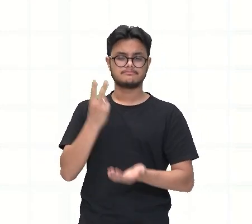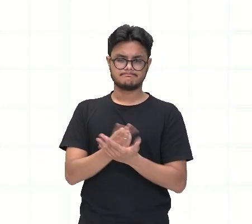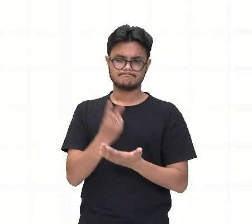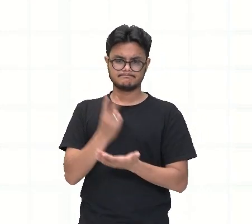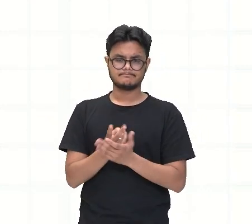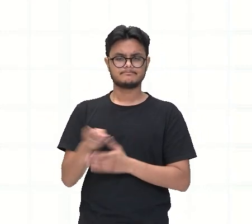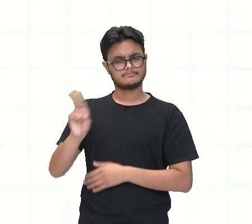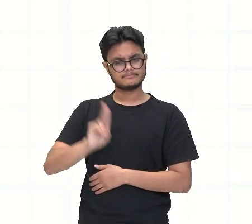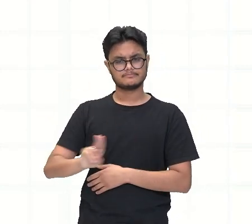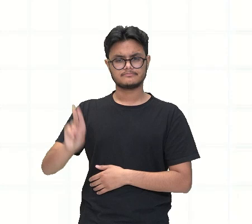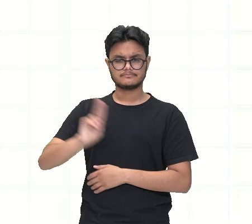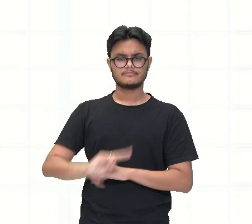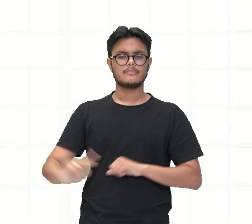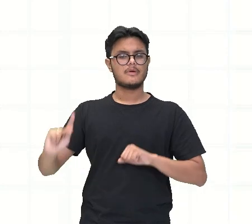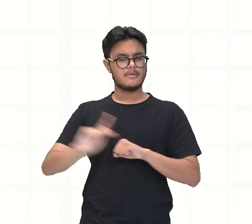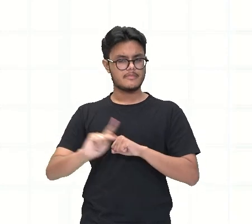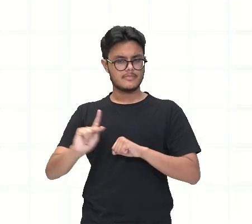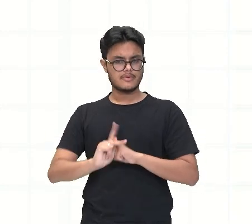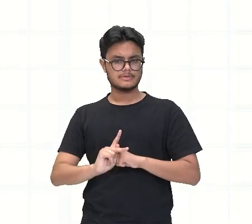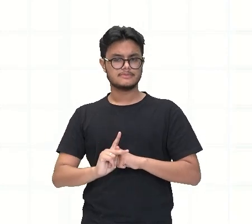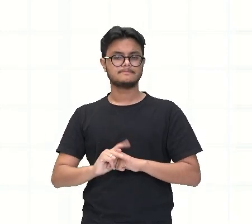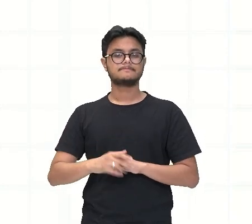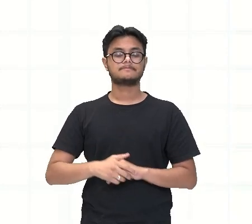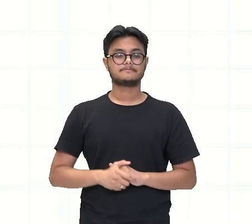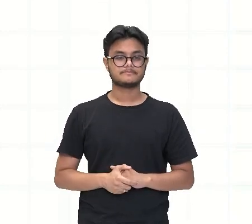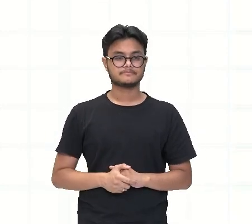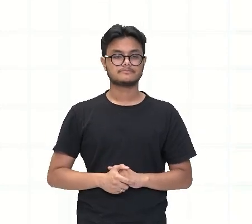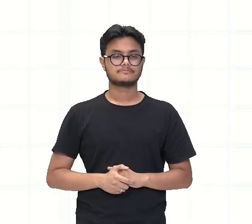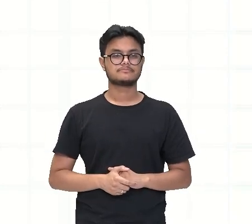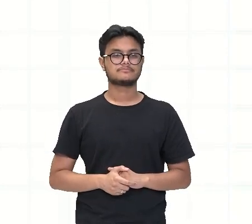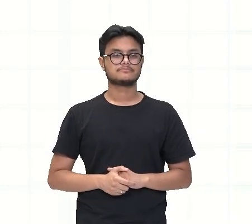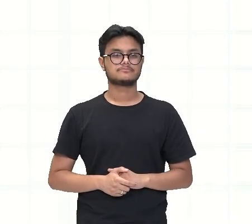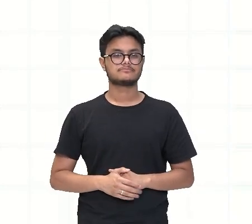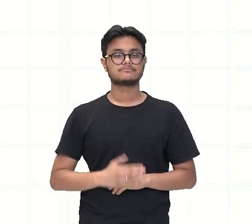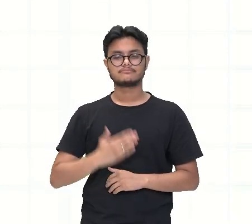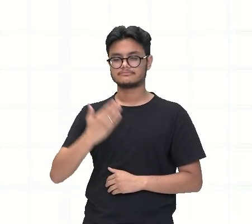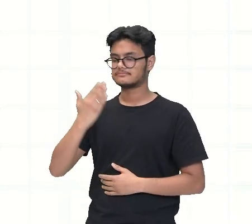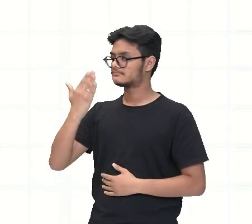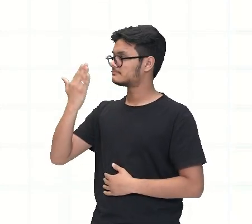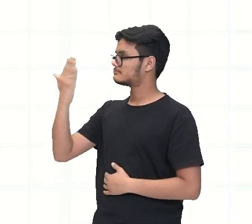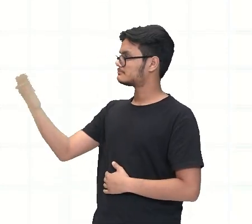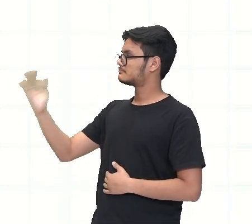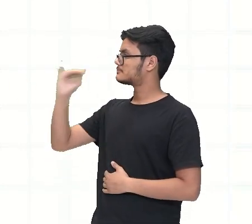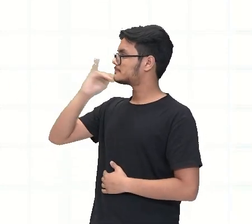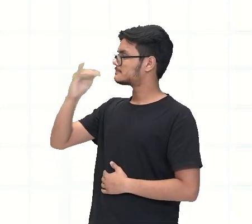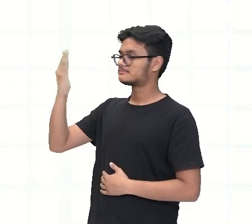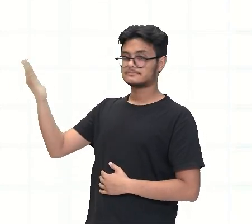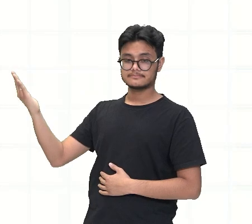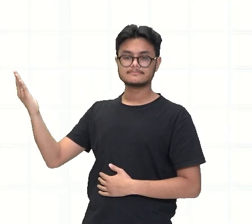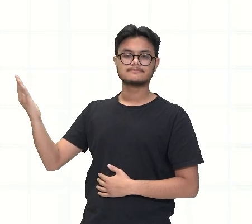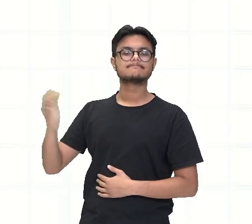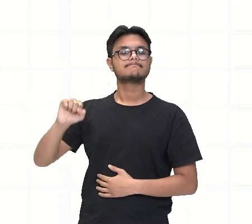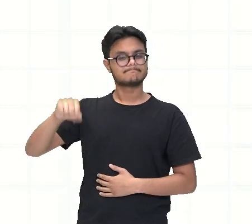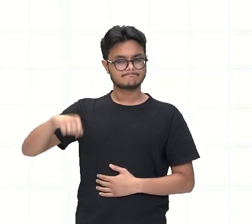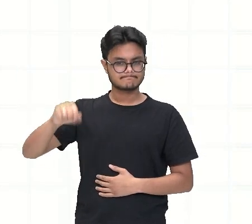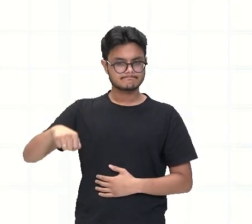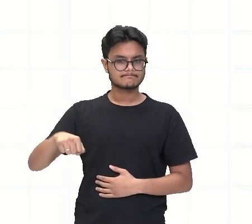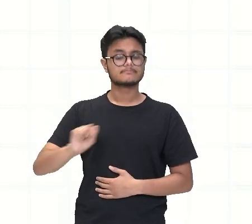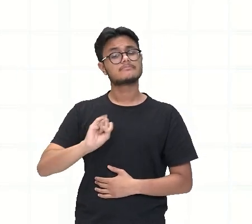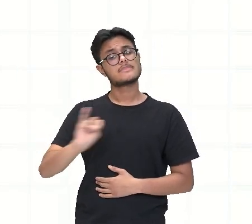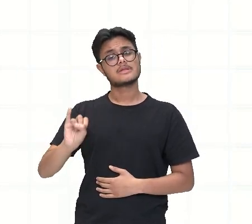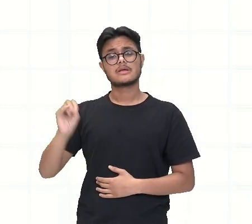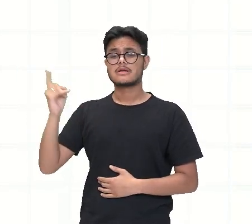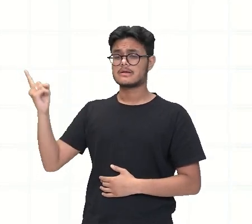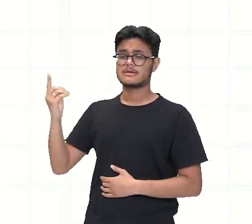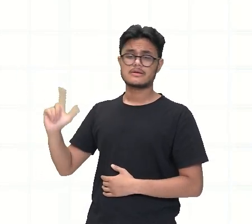né? Um exemplo muito claro de anáfora. E aí, justamente o nosso exemplo, né? Se um xamã tinha